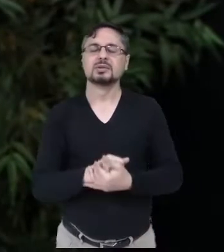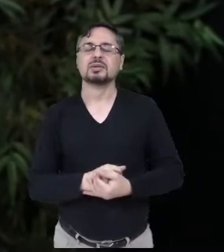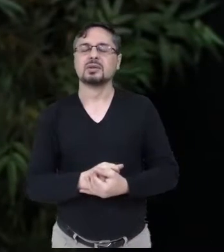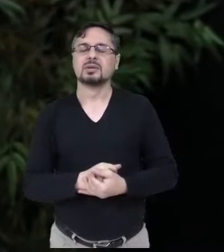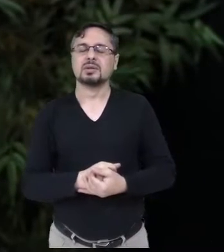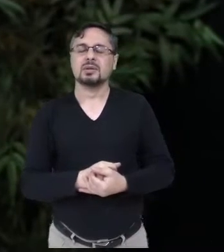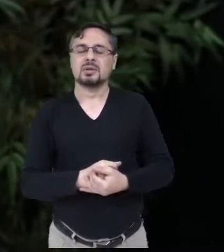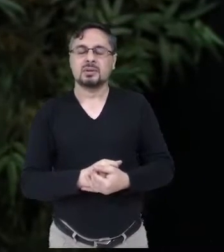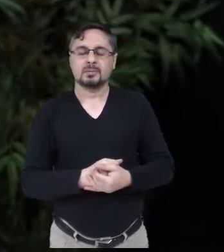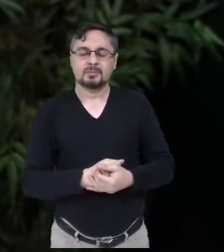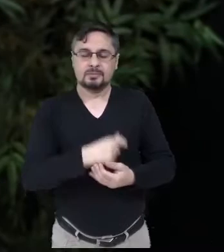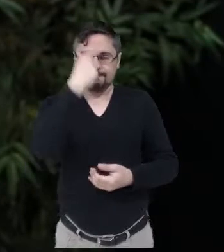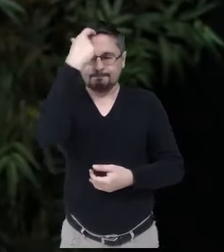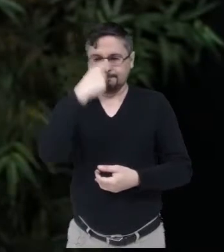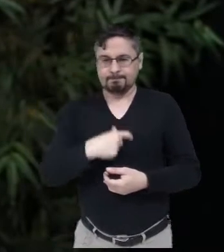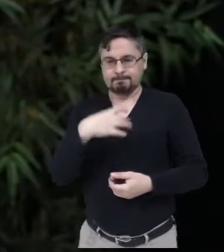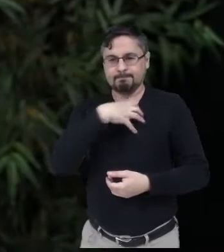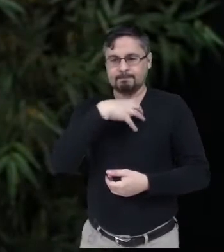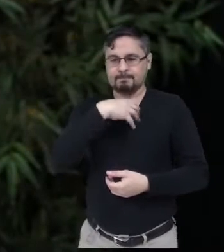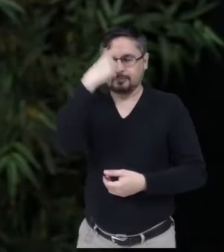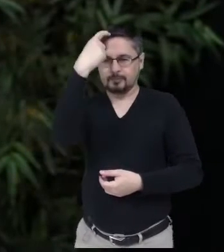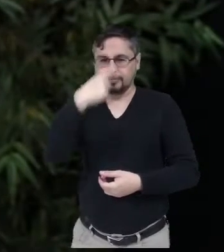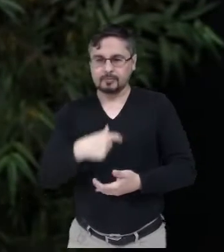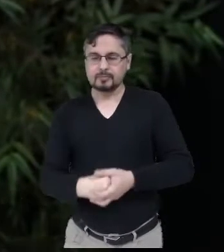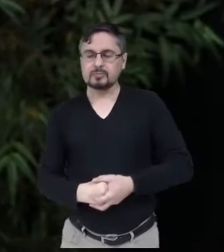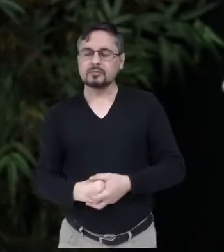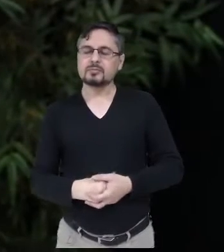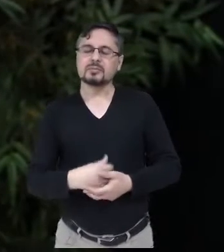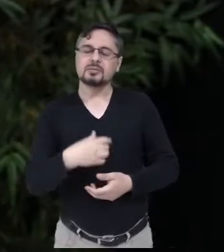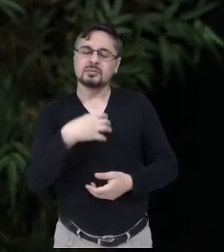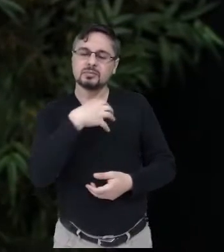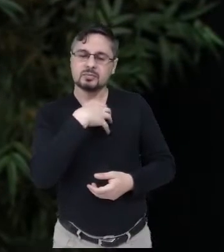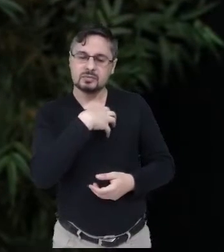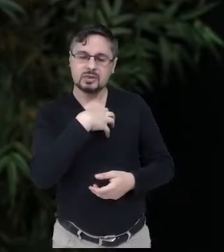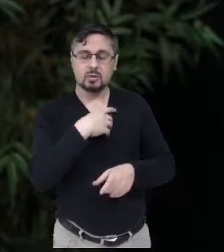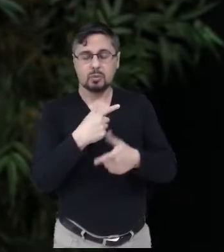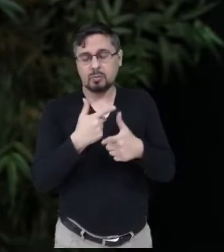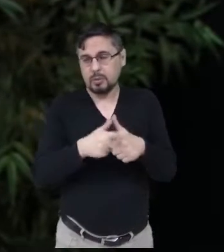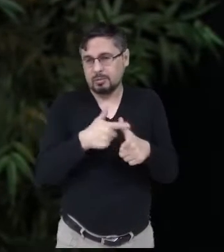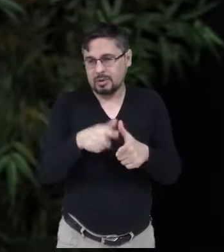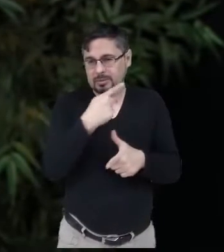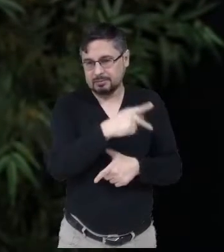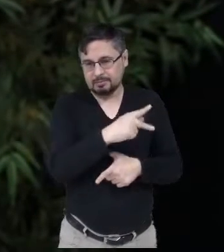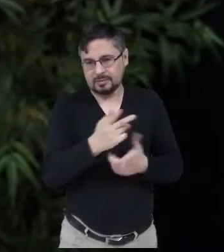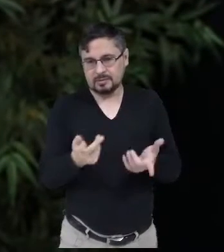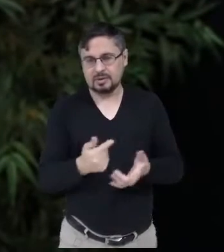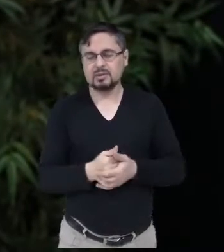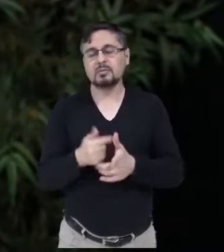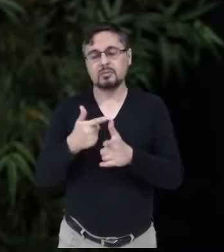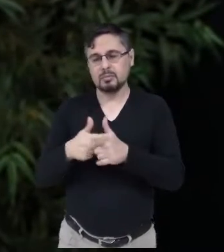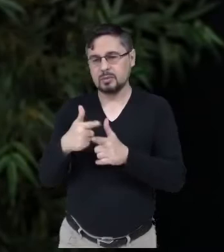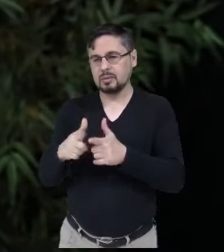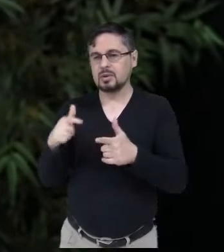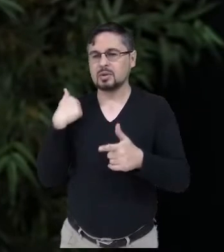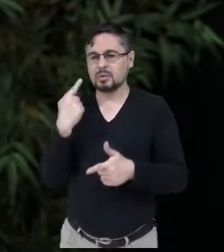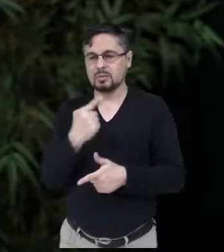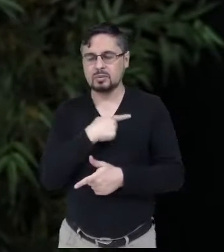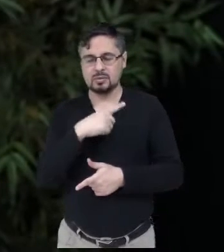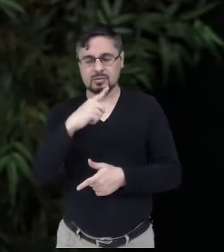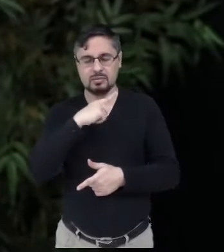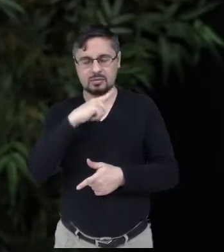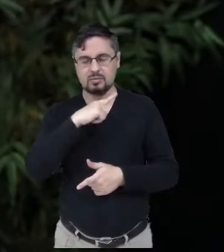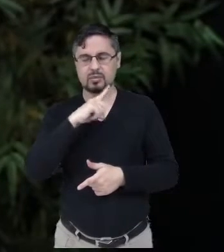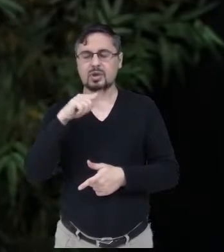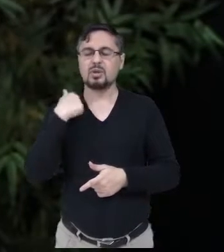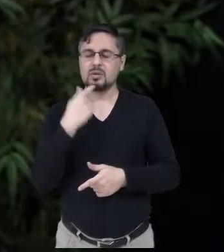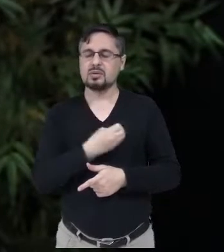noite esse homem, as características desse homem, as características do problema desse homem e os problemas que nós encontramos em nossas vidas que Jesus